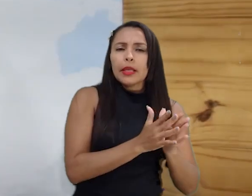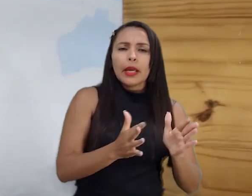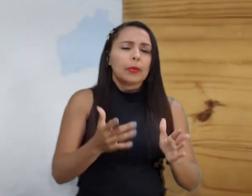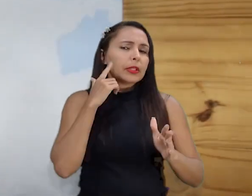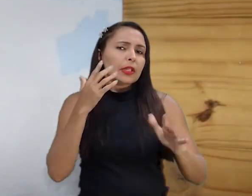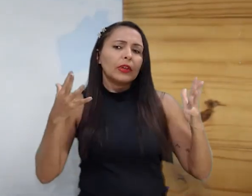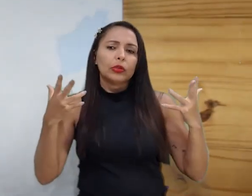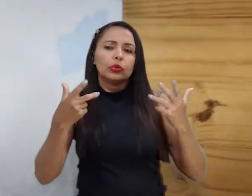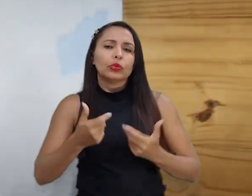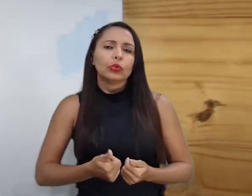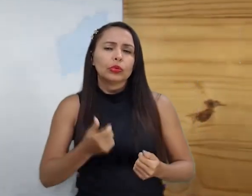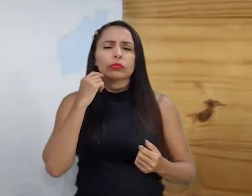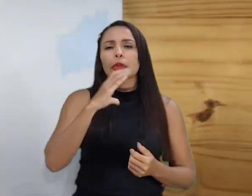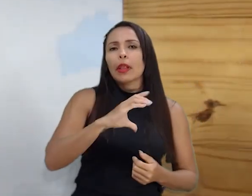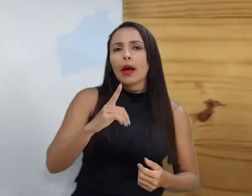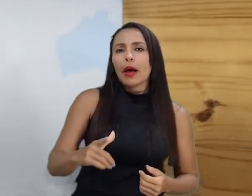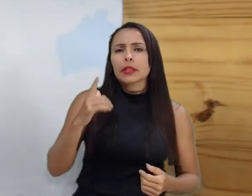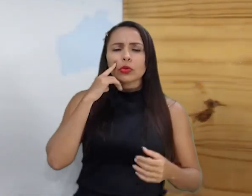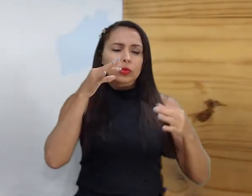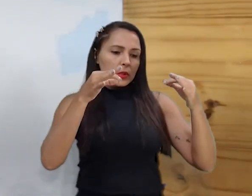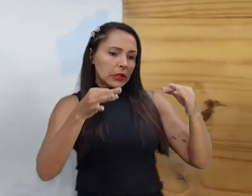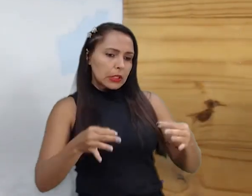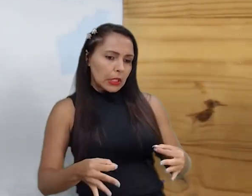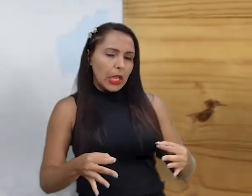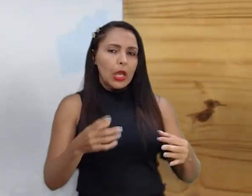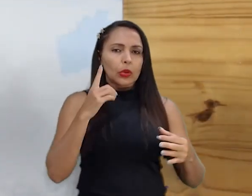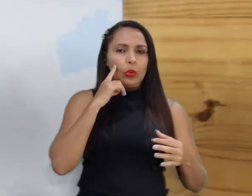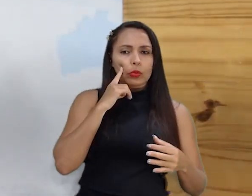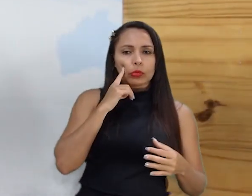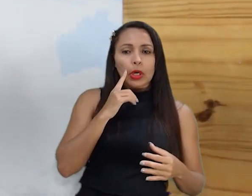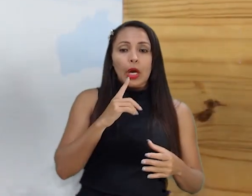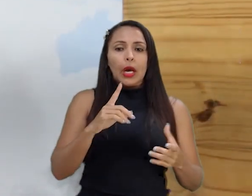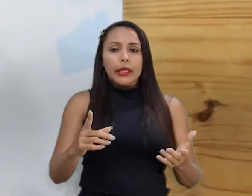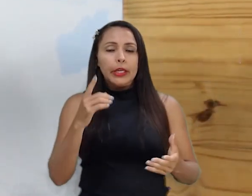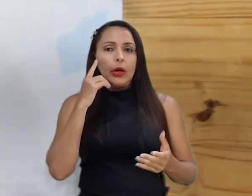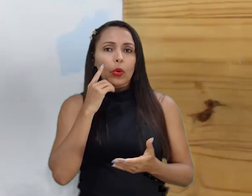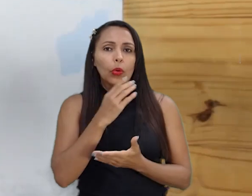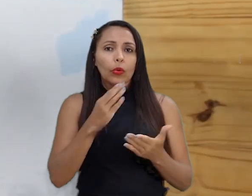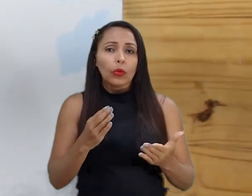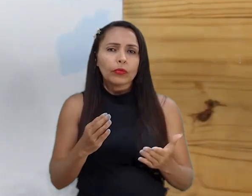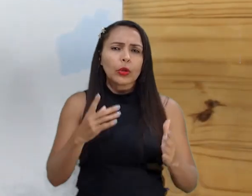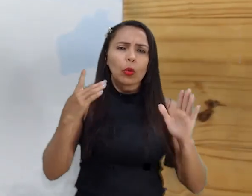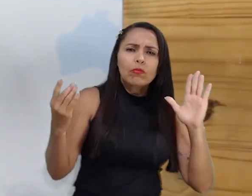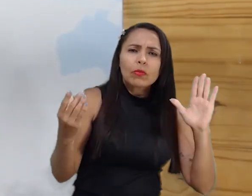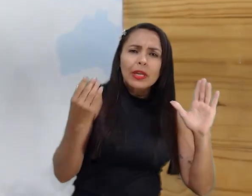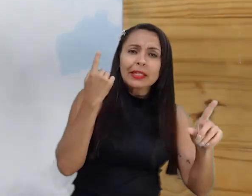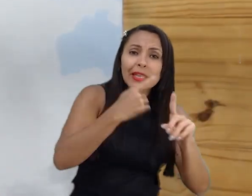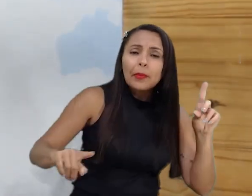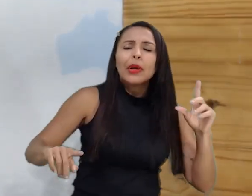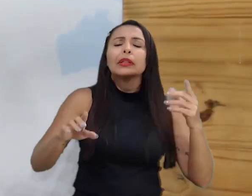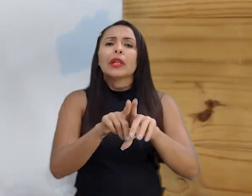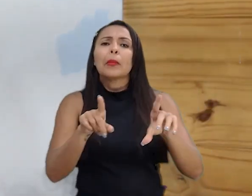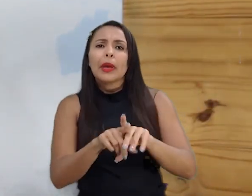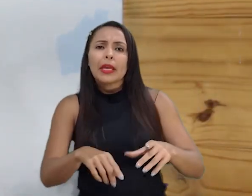aquela coisa bem clássica, tudo reto, tudo parado, e aí o futurismo veio realmente rompendo. A maior